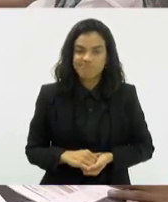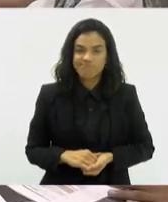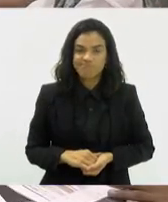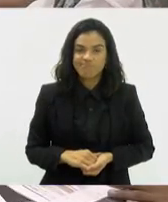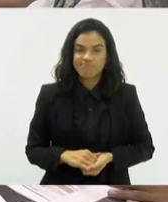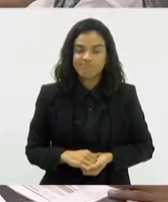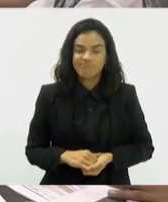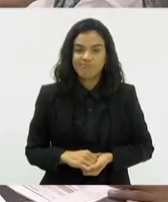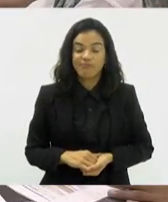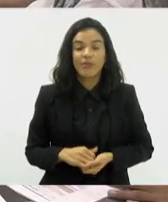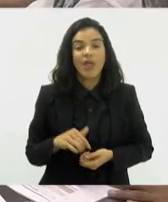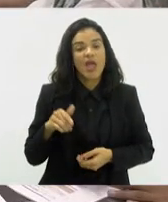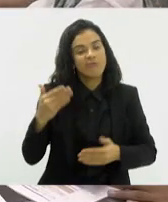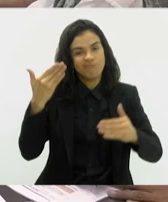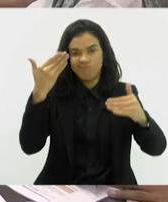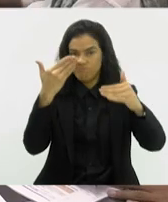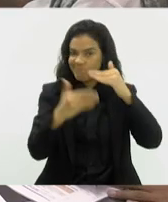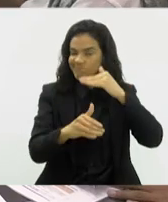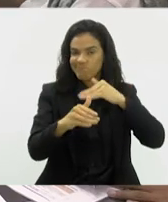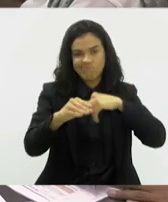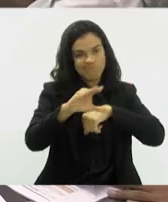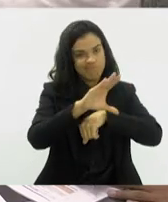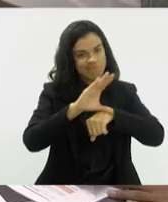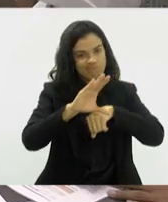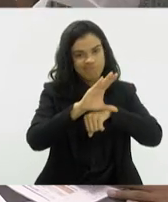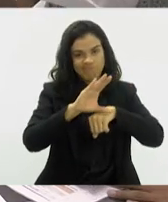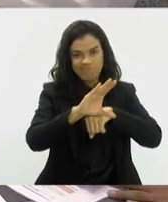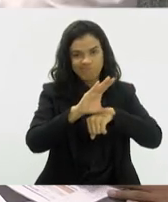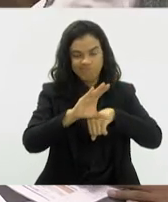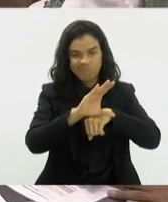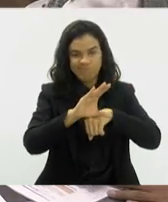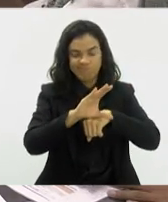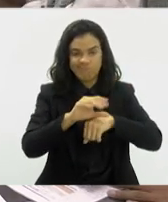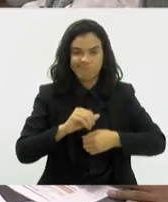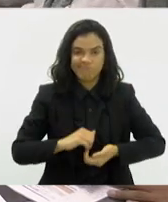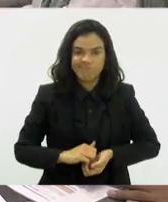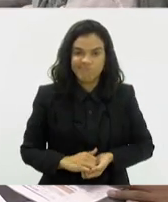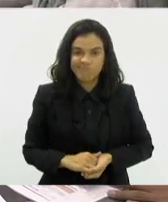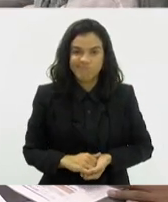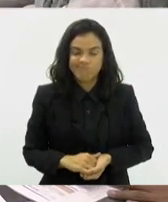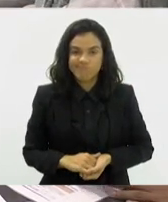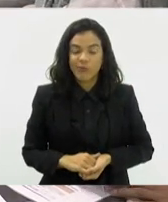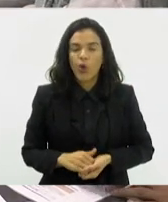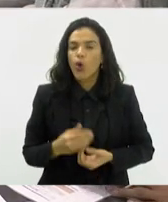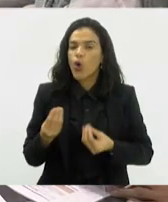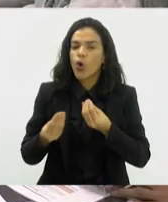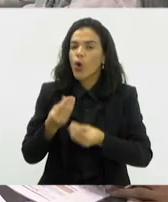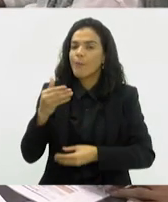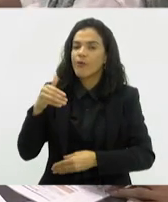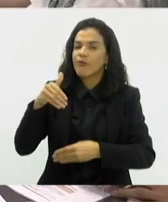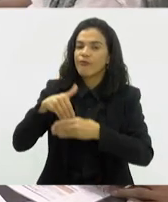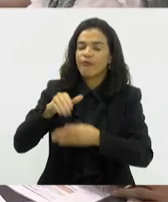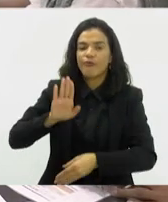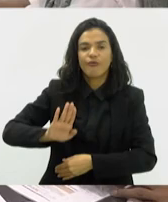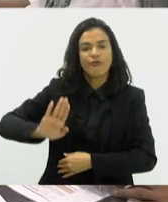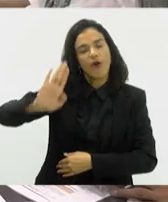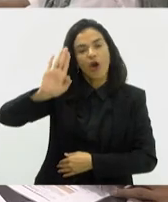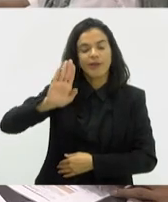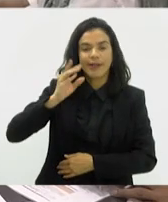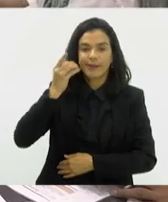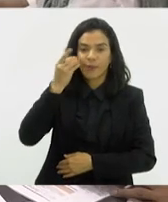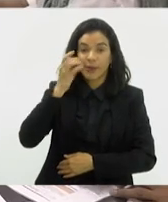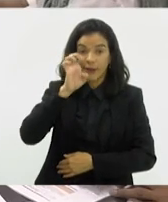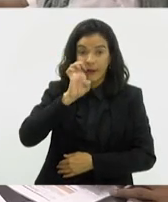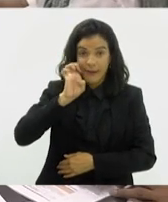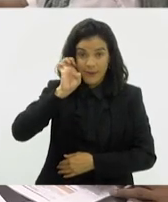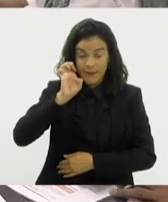Mink é pela inconstitucionalidade. Pelas razões já apontadas. Como vota a deputada Élica